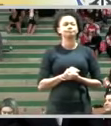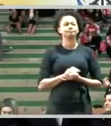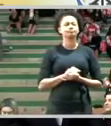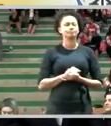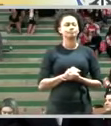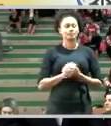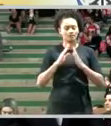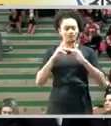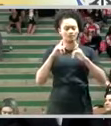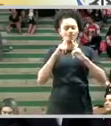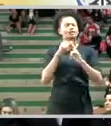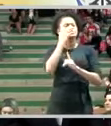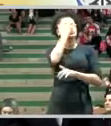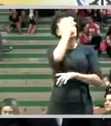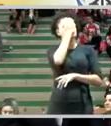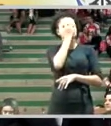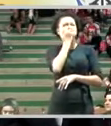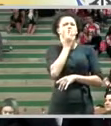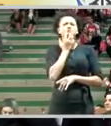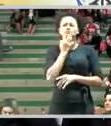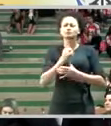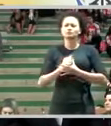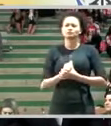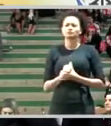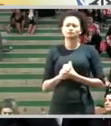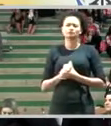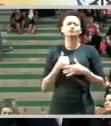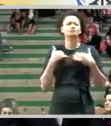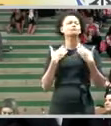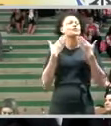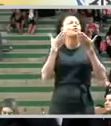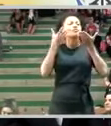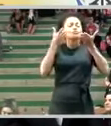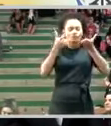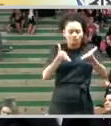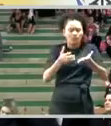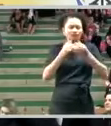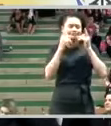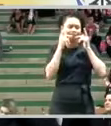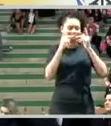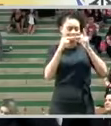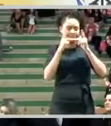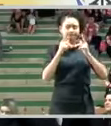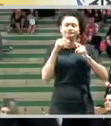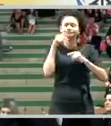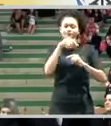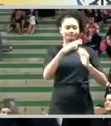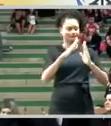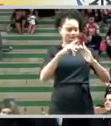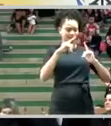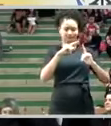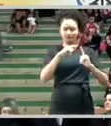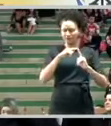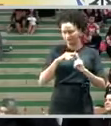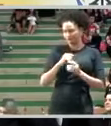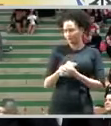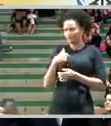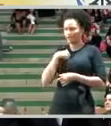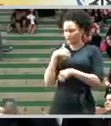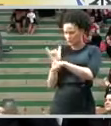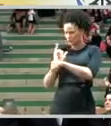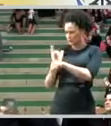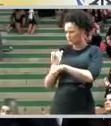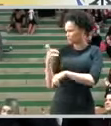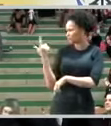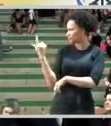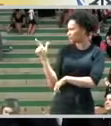Uma igreja muito séria. E eu fui pregar naquela igreja. Pastor, o senhor tem YouTube? Tenho não.